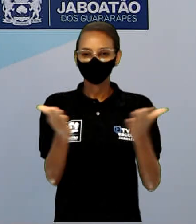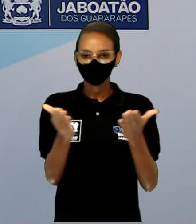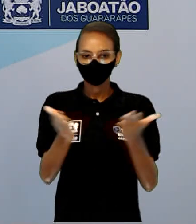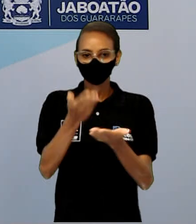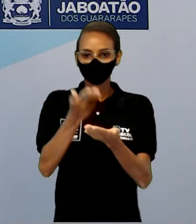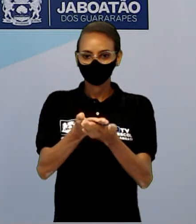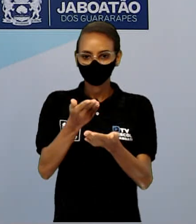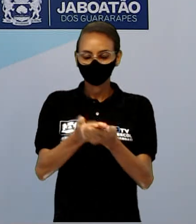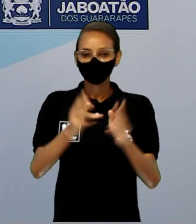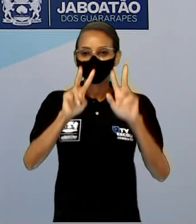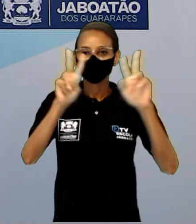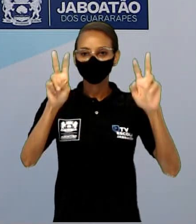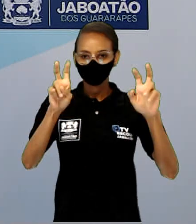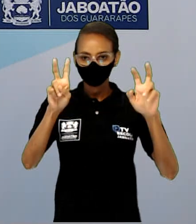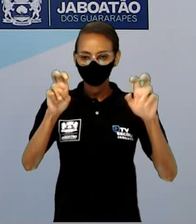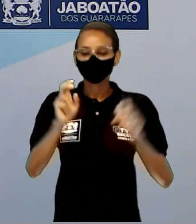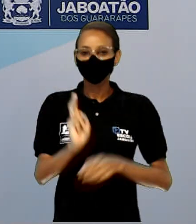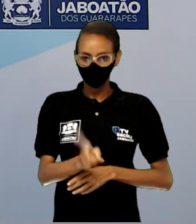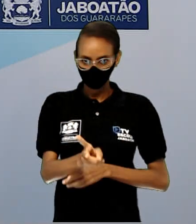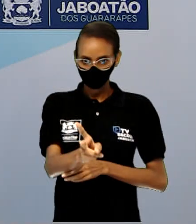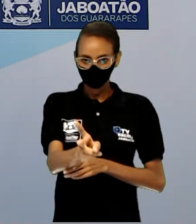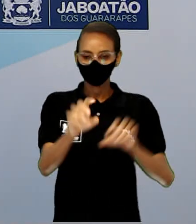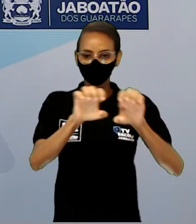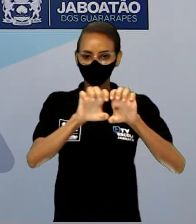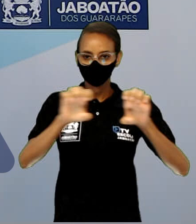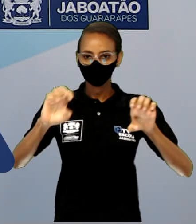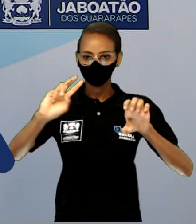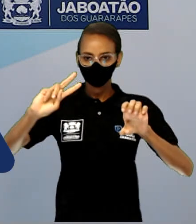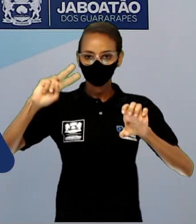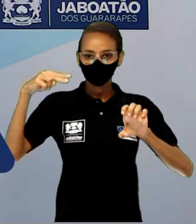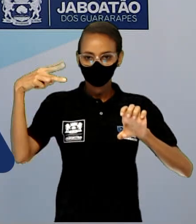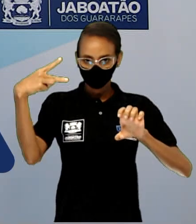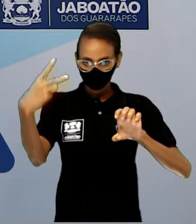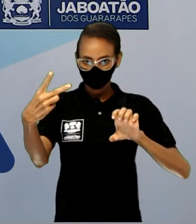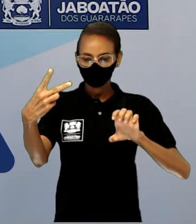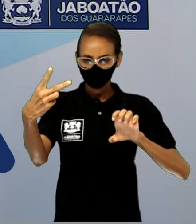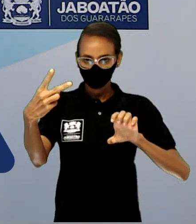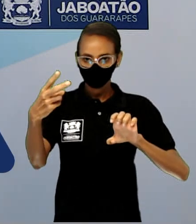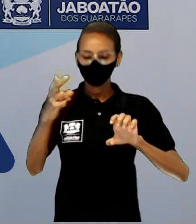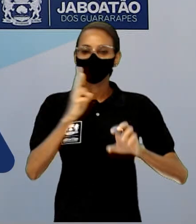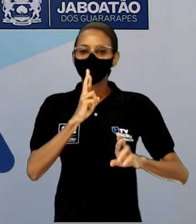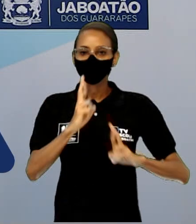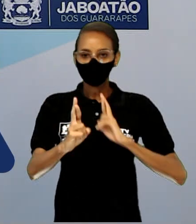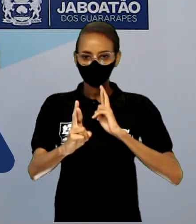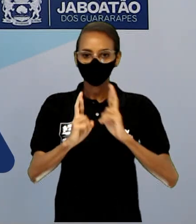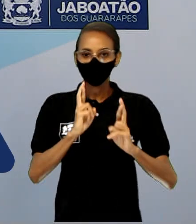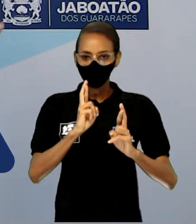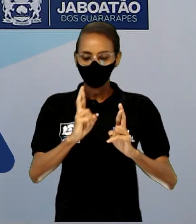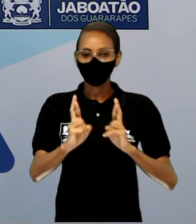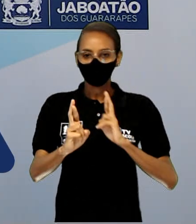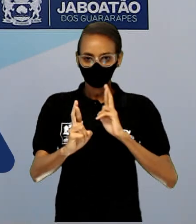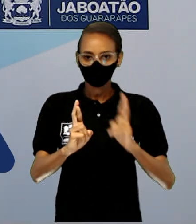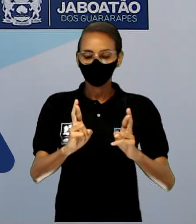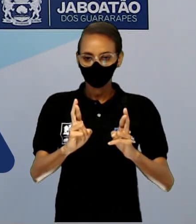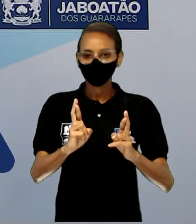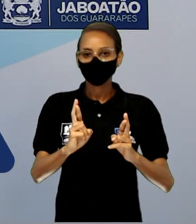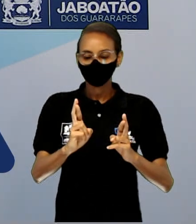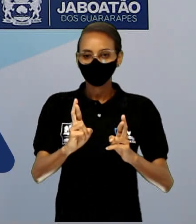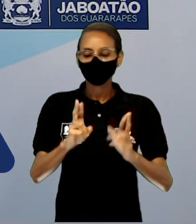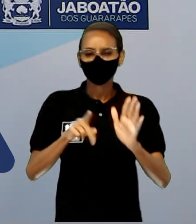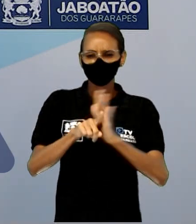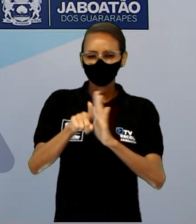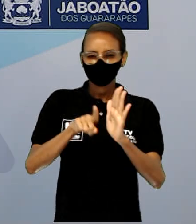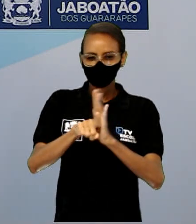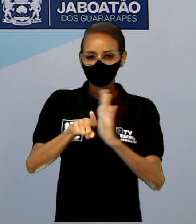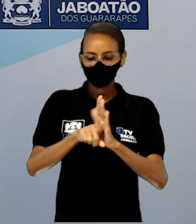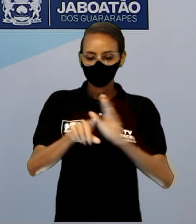legal, ainda sobre equação do segundo grau, que são as resoluções de problemas, problemas de